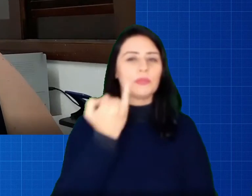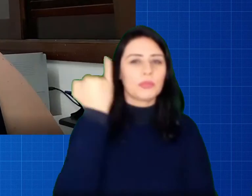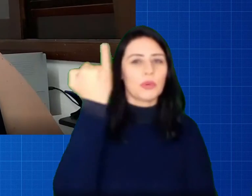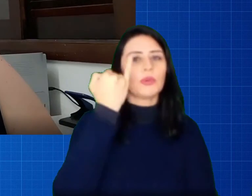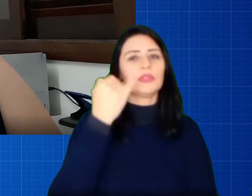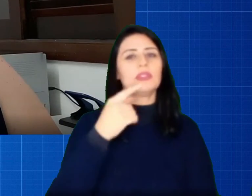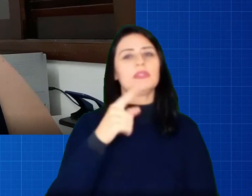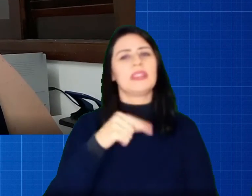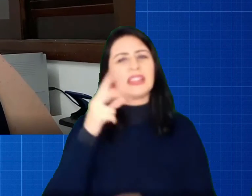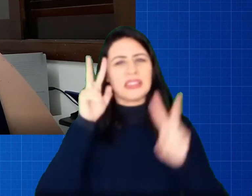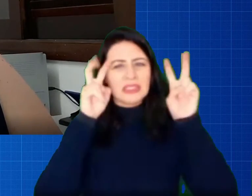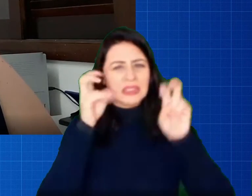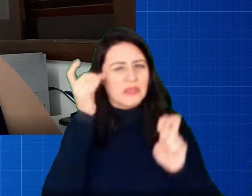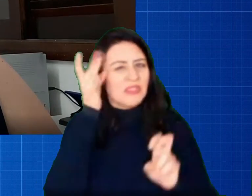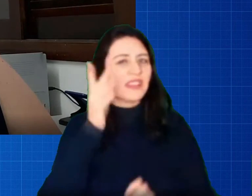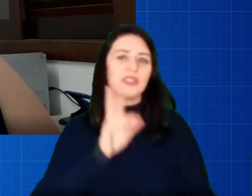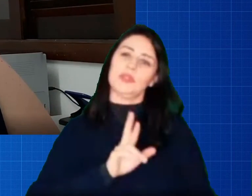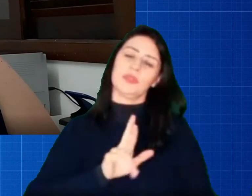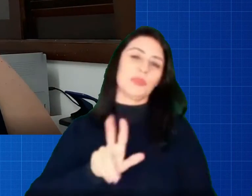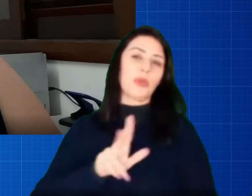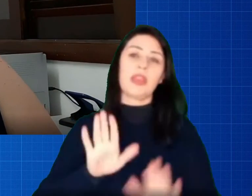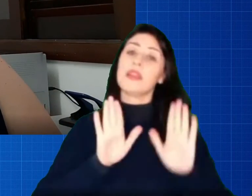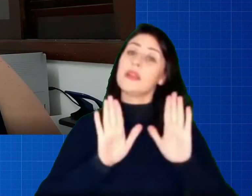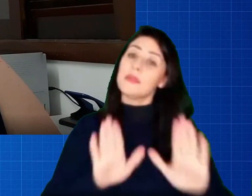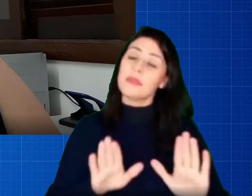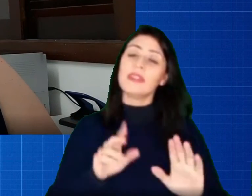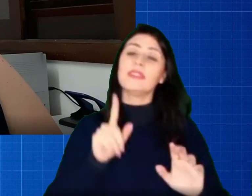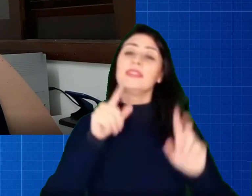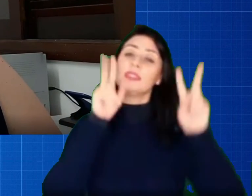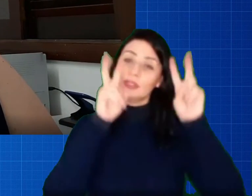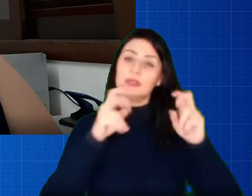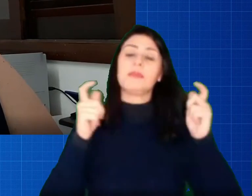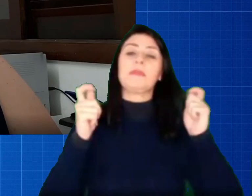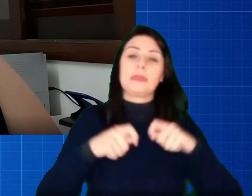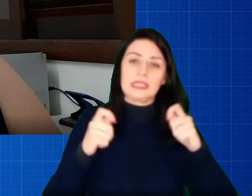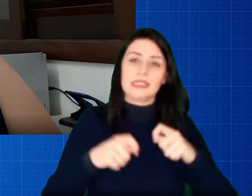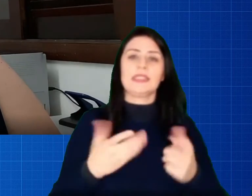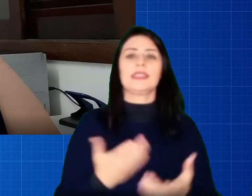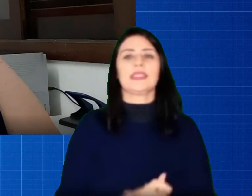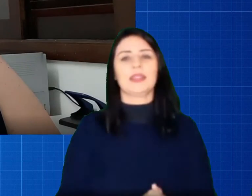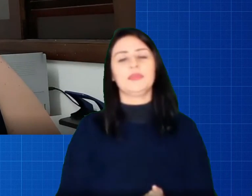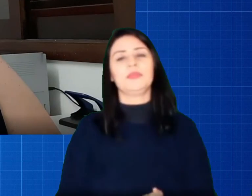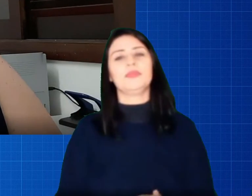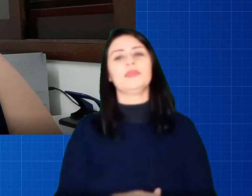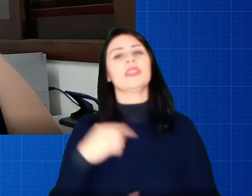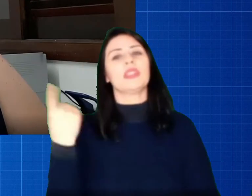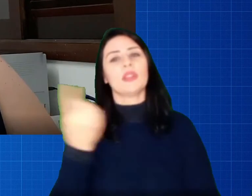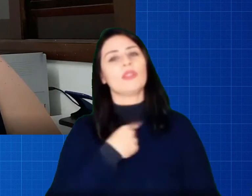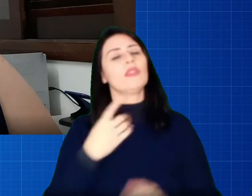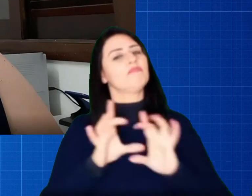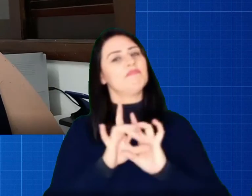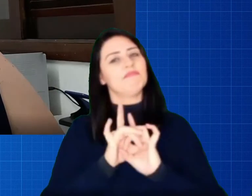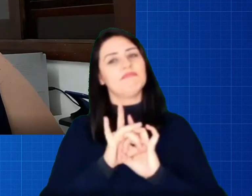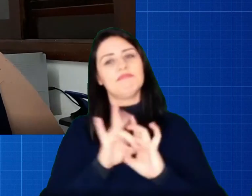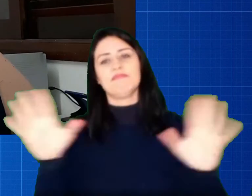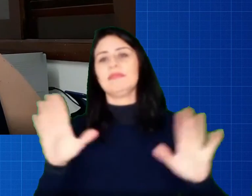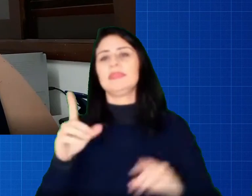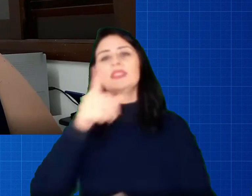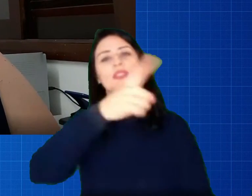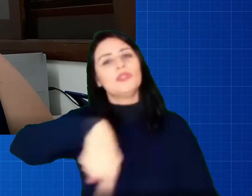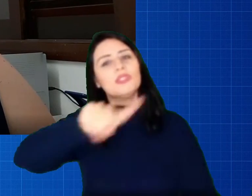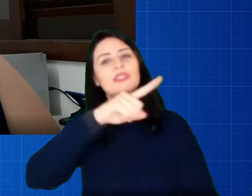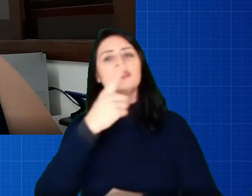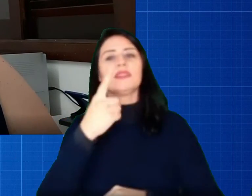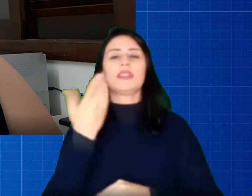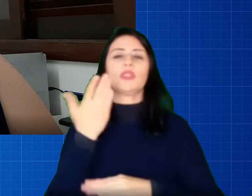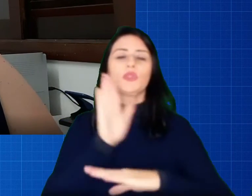ou né, procurem profissionais, eu acho que é importante. É um tema fácil? Não é, mas é um tema